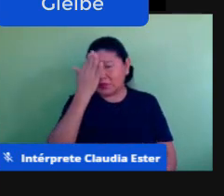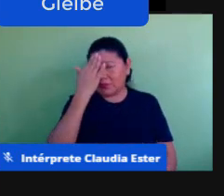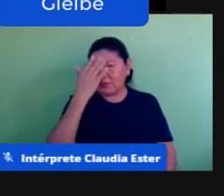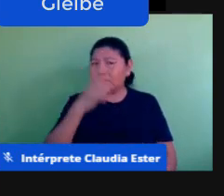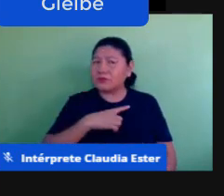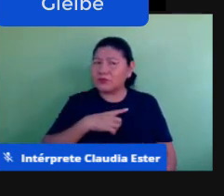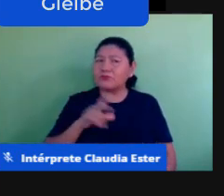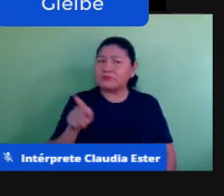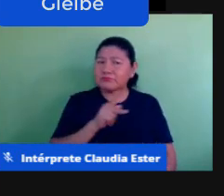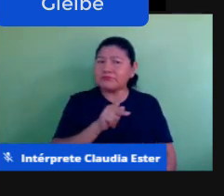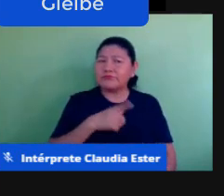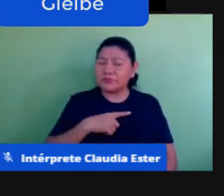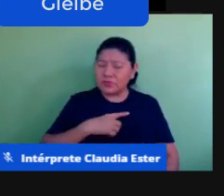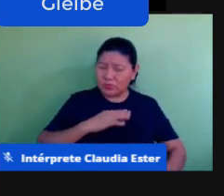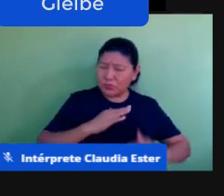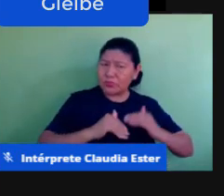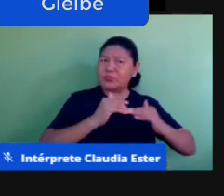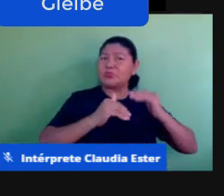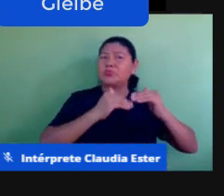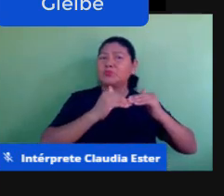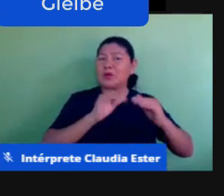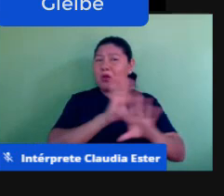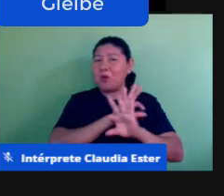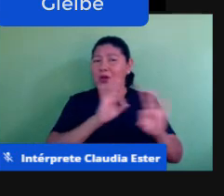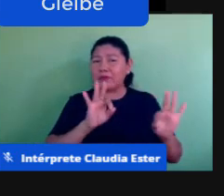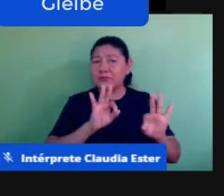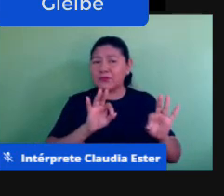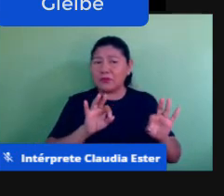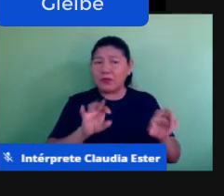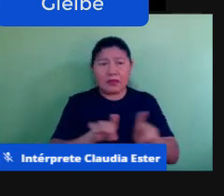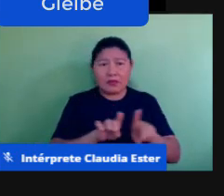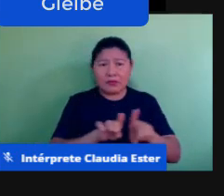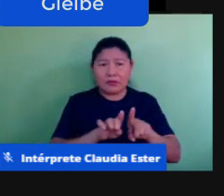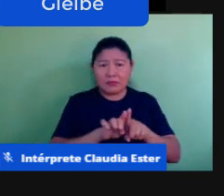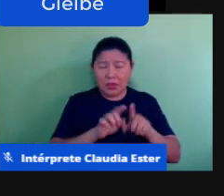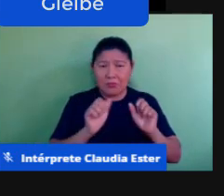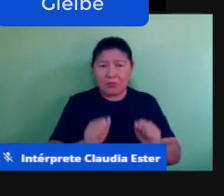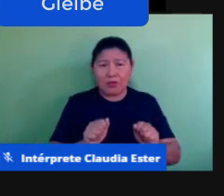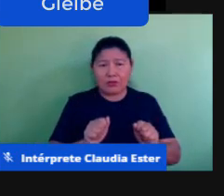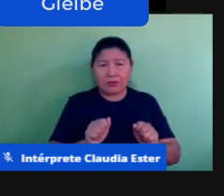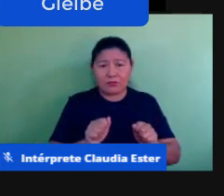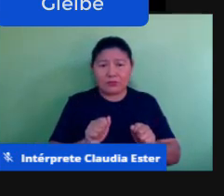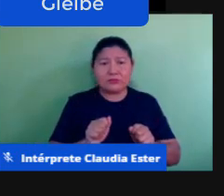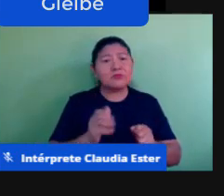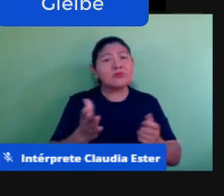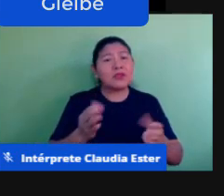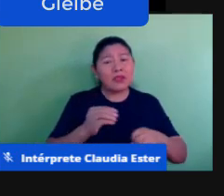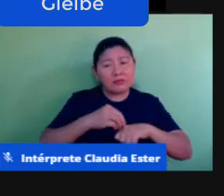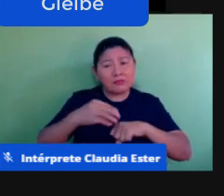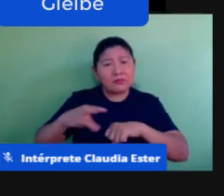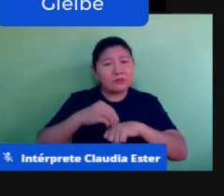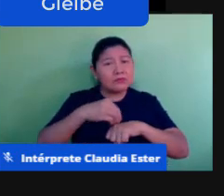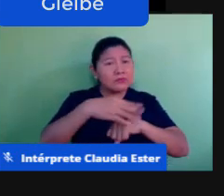fantásticas. Vamos dividir, né? Vamos contribuir com o outro, vamos